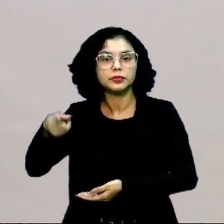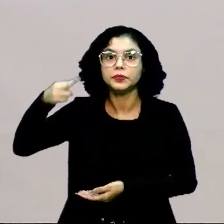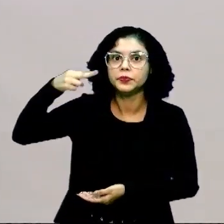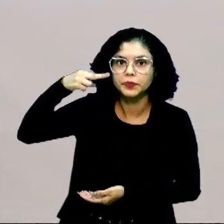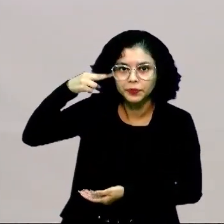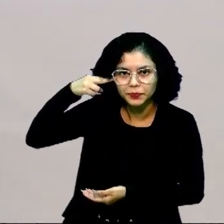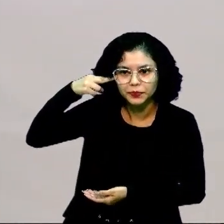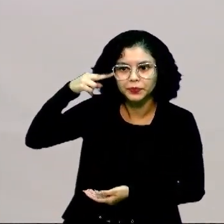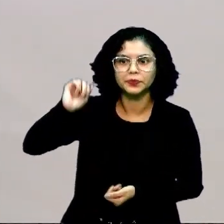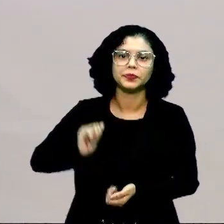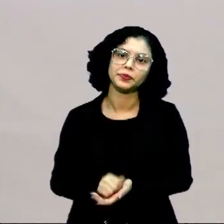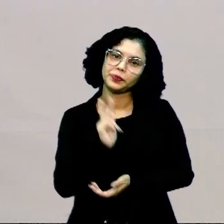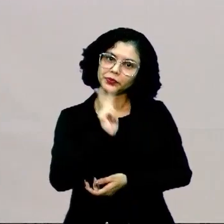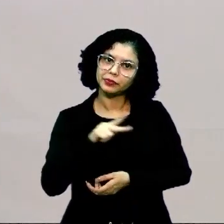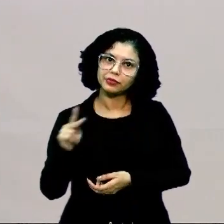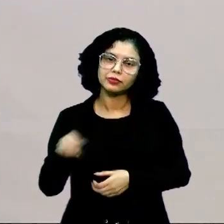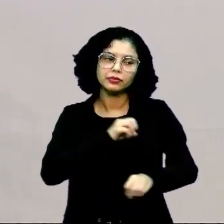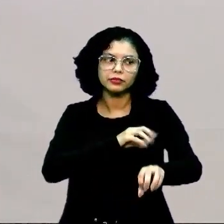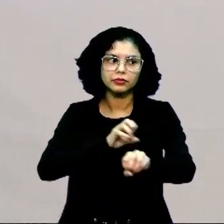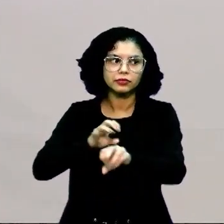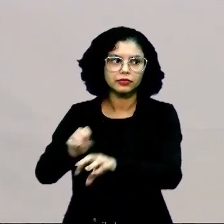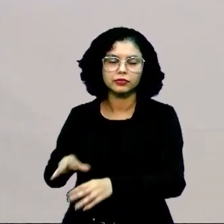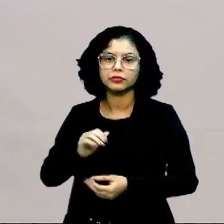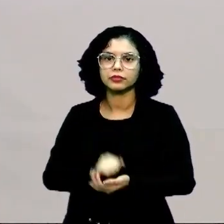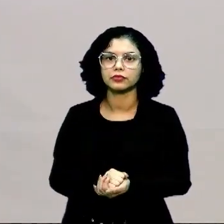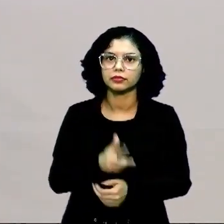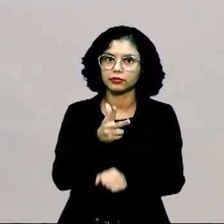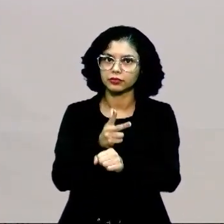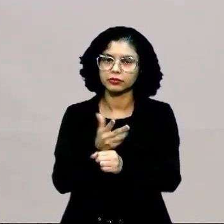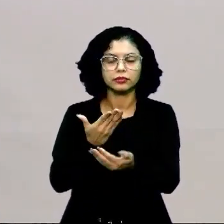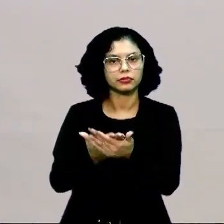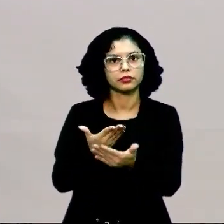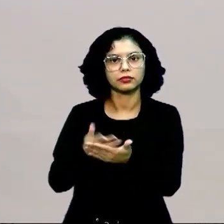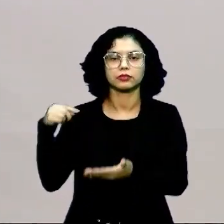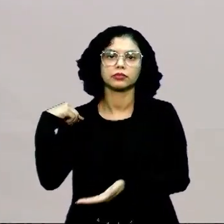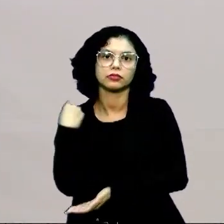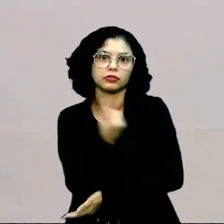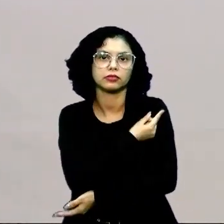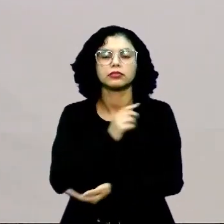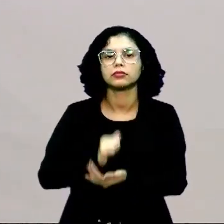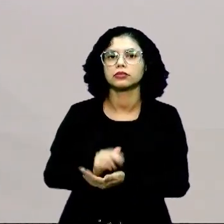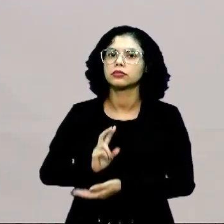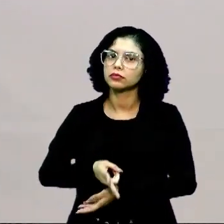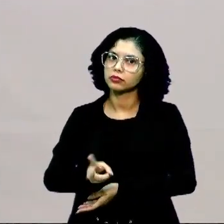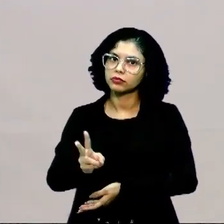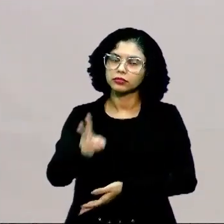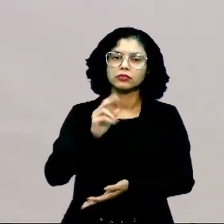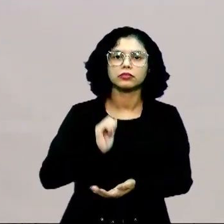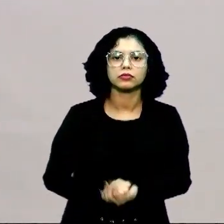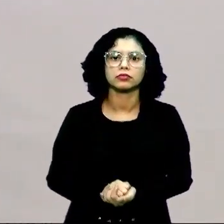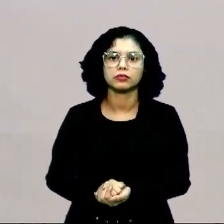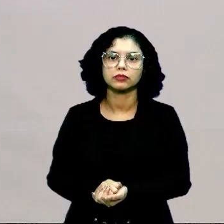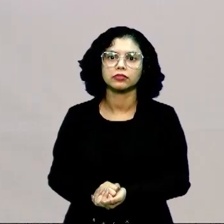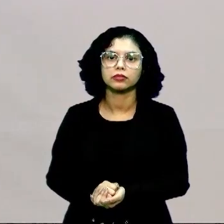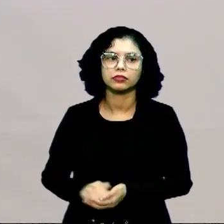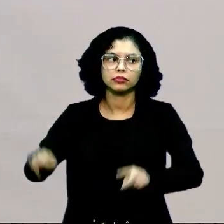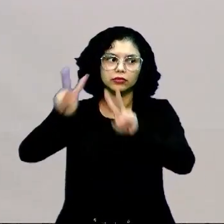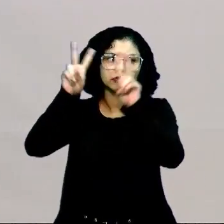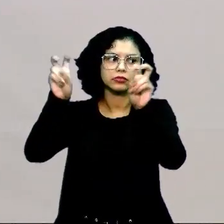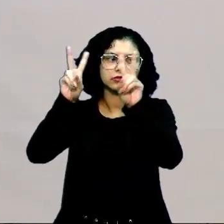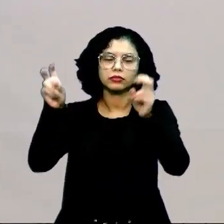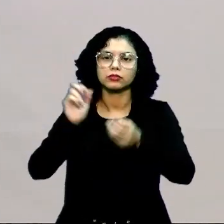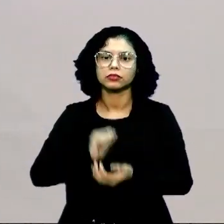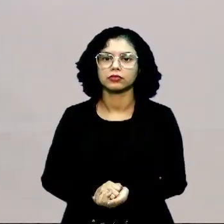professor da Rede Pública de Ensino, e nesta videoaula nós daremos continuidade à